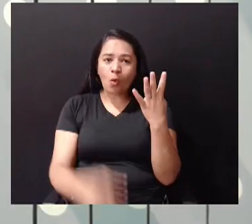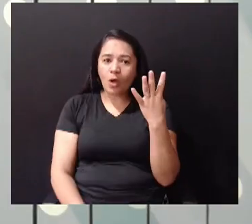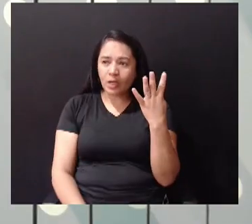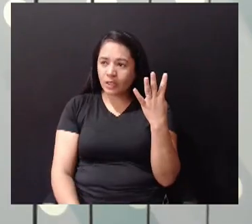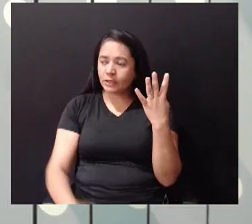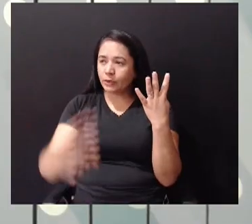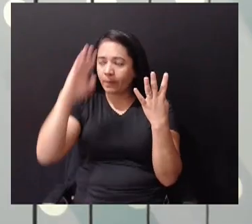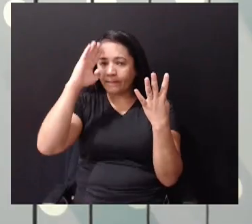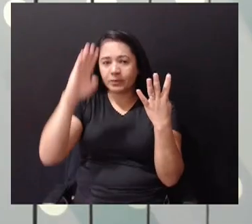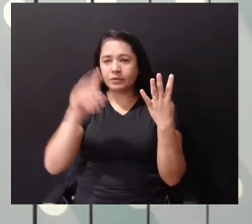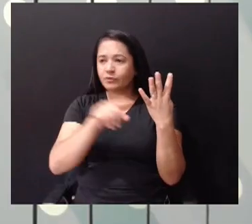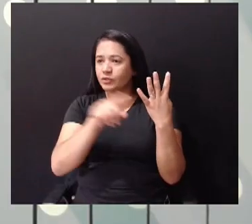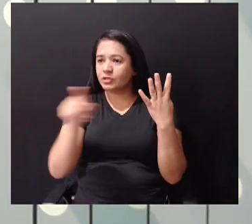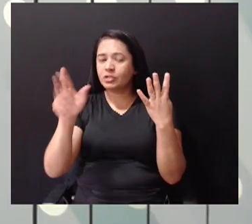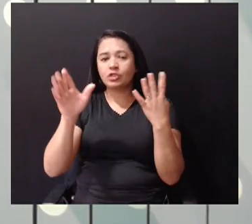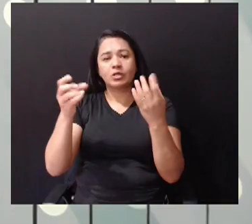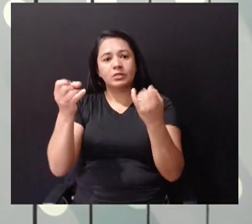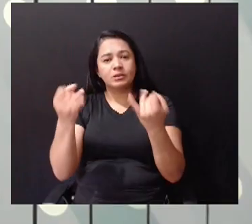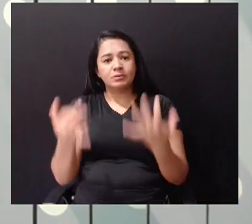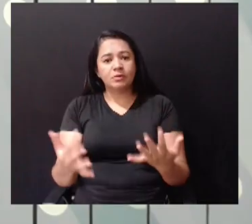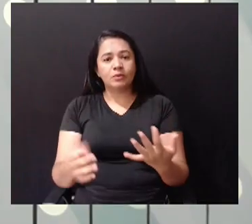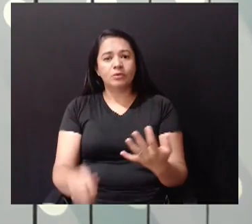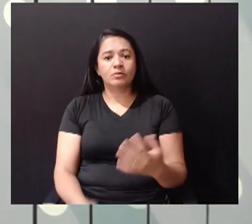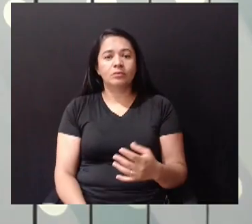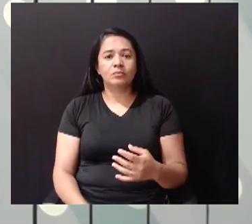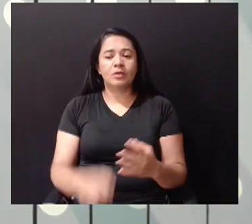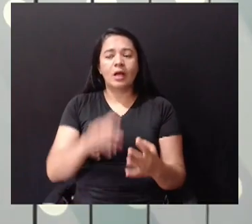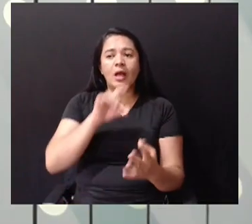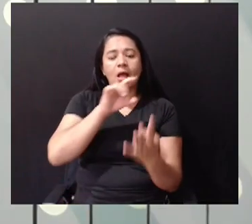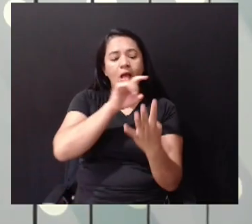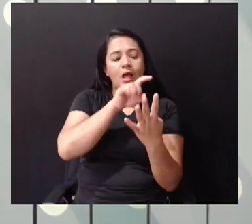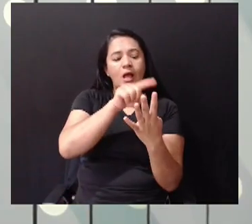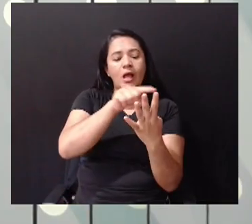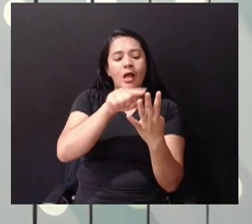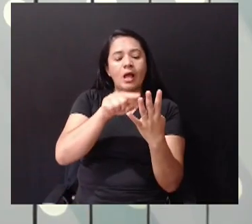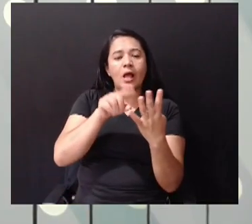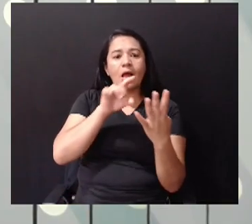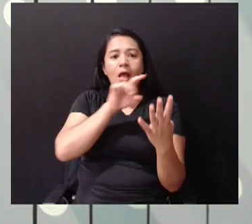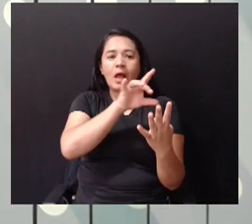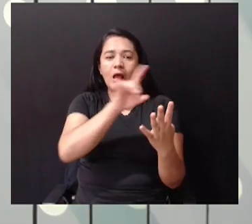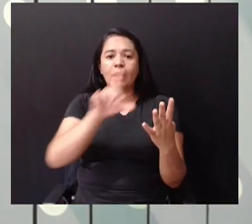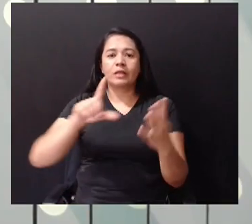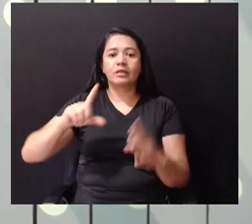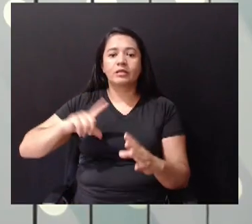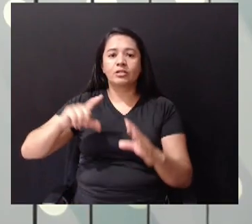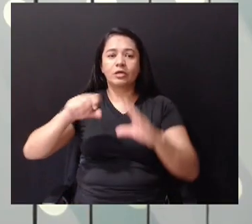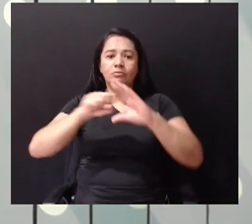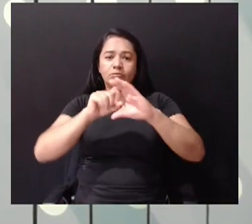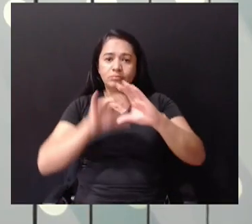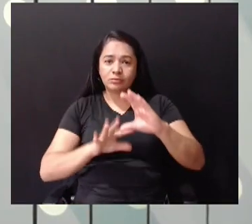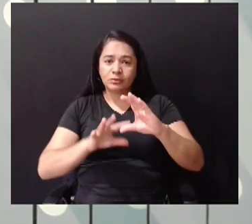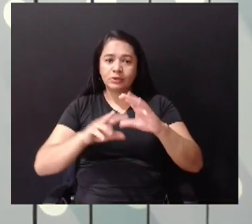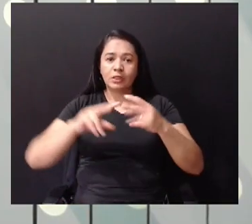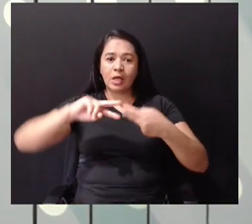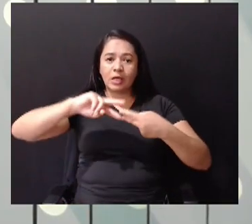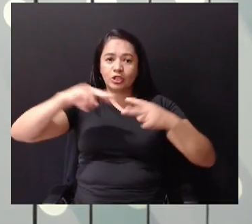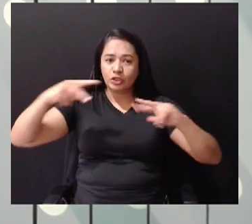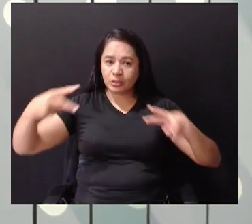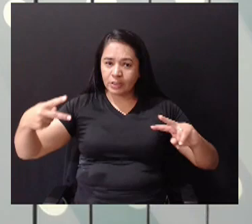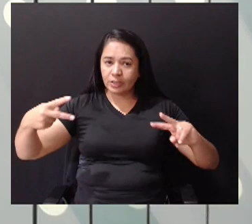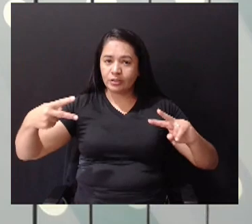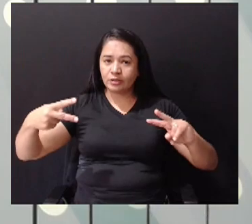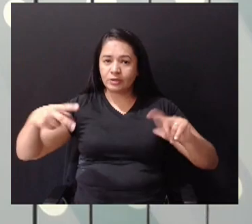mesmo falou, né? Então, cada um desses grupos tem características genéticas e respostas